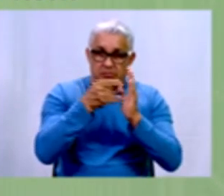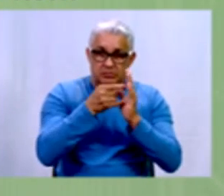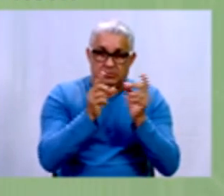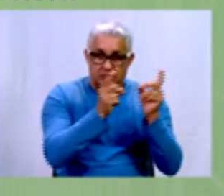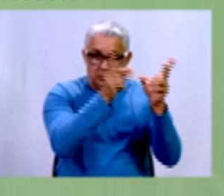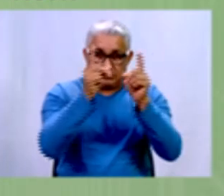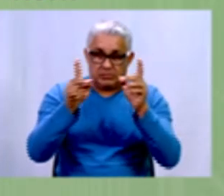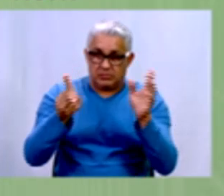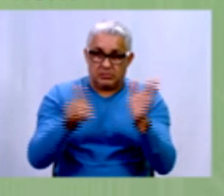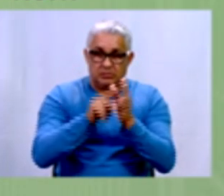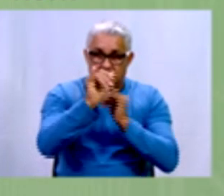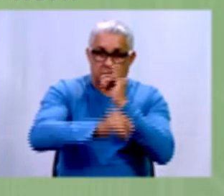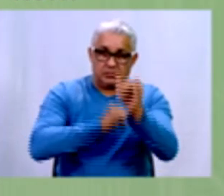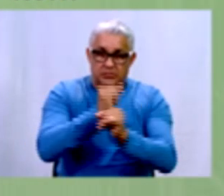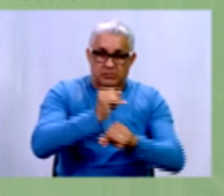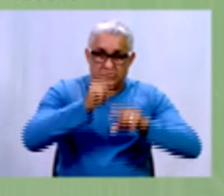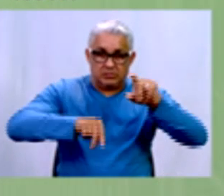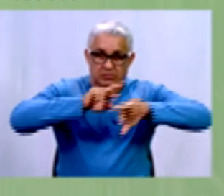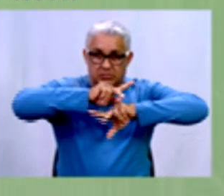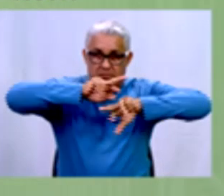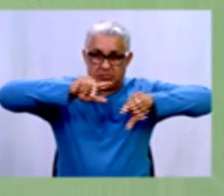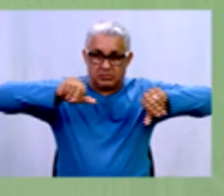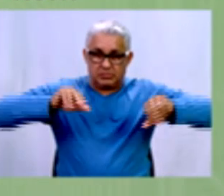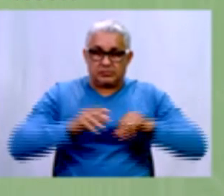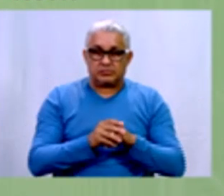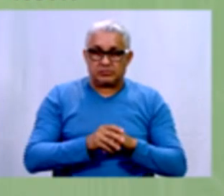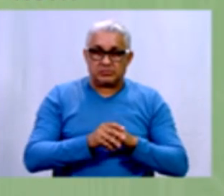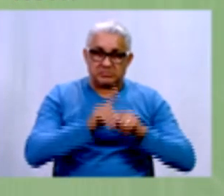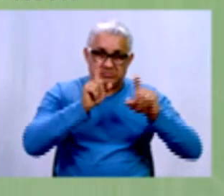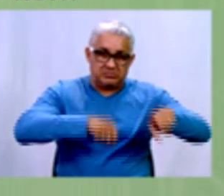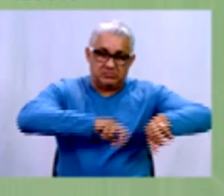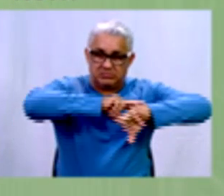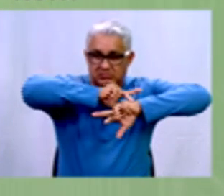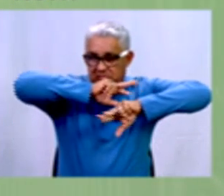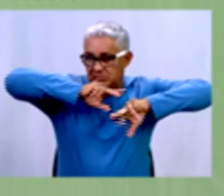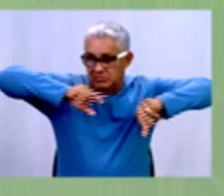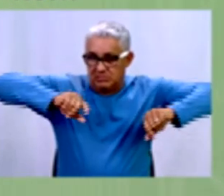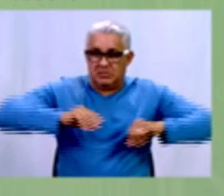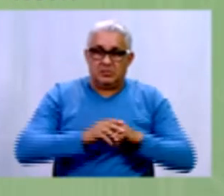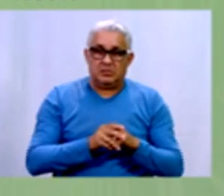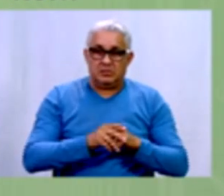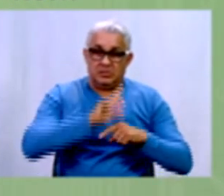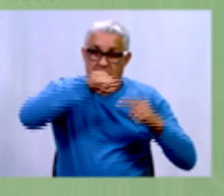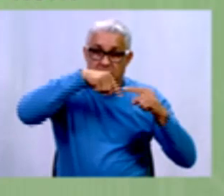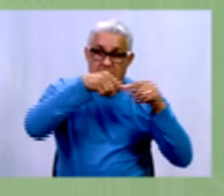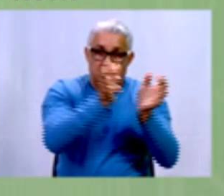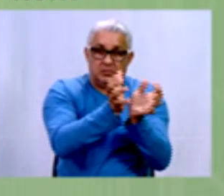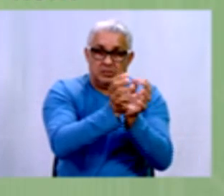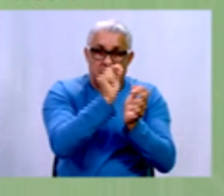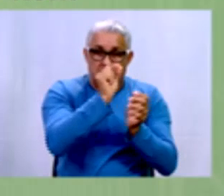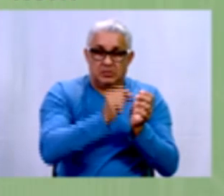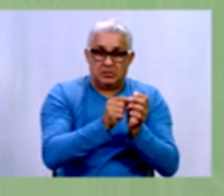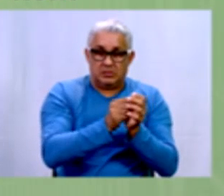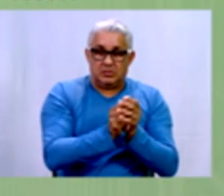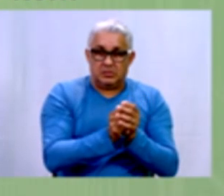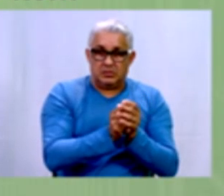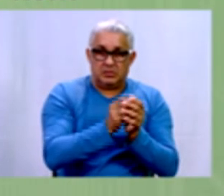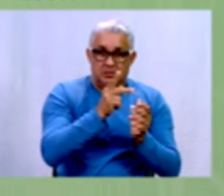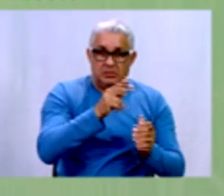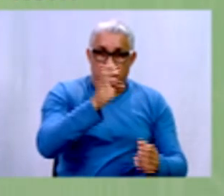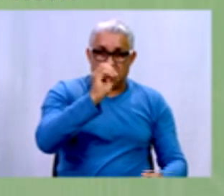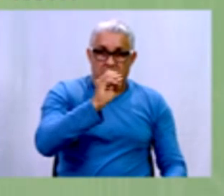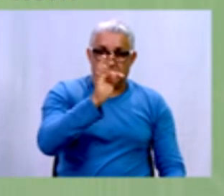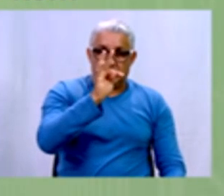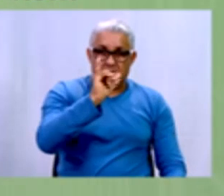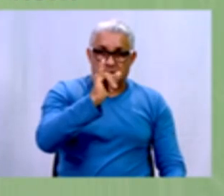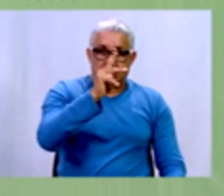internet de produtos hortifruti-grangeiros. Tá? O objetivo do grupo nessa fase é prototipar,